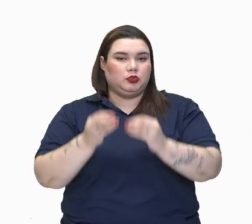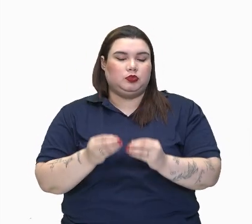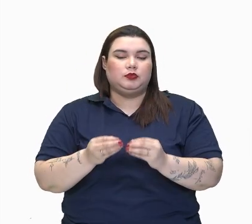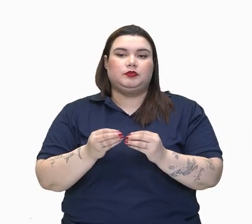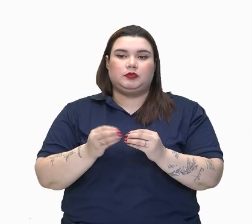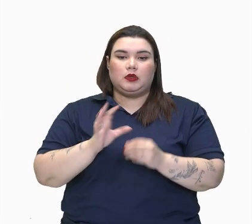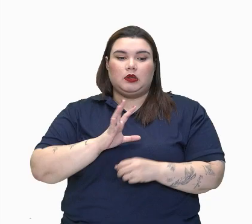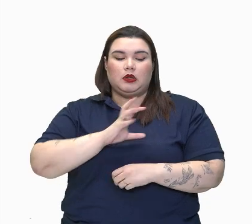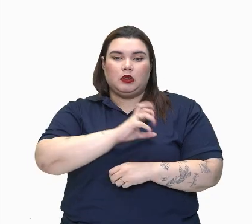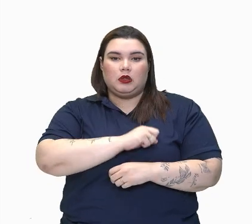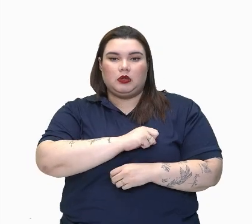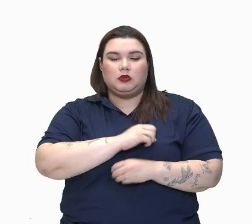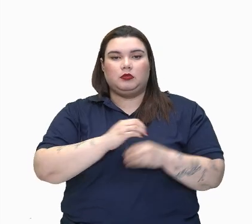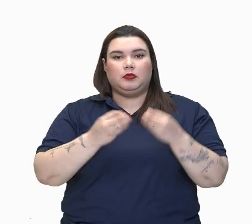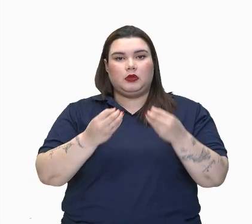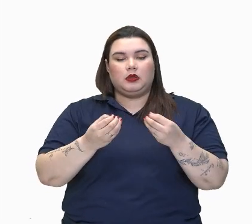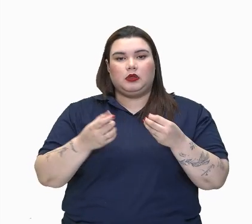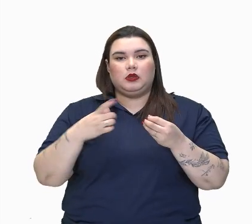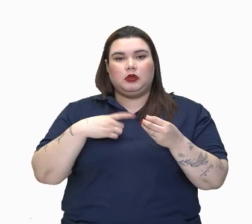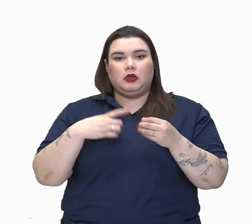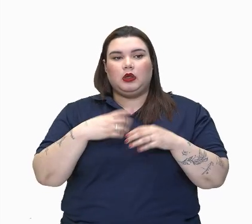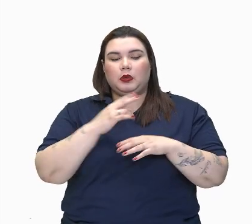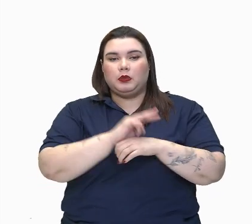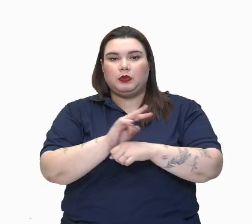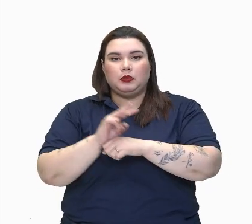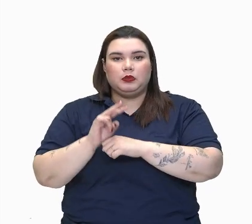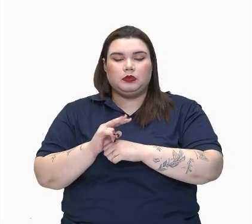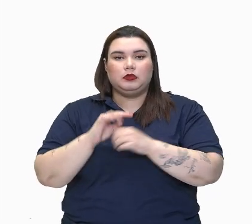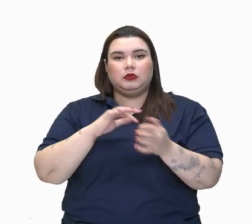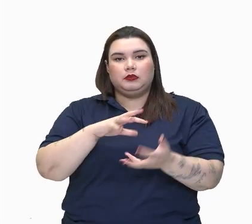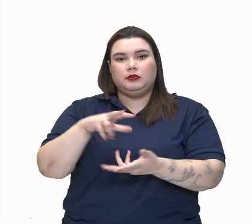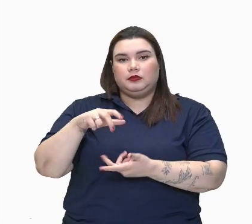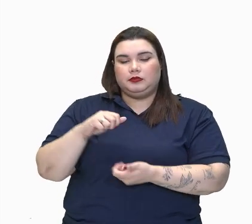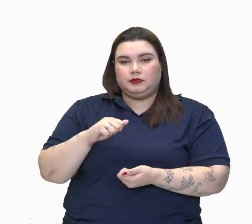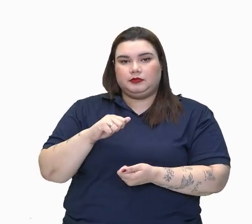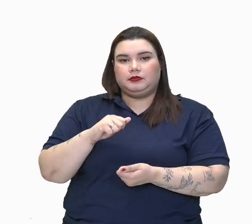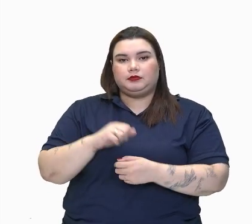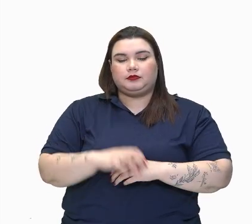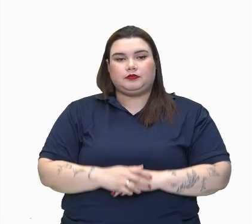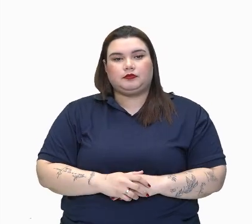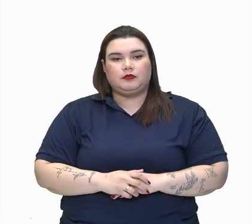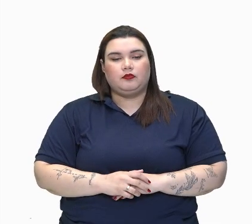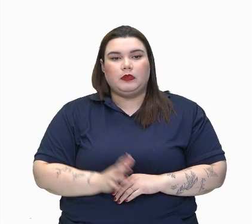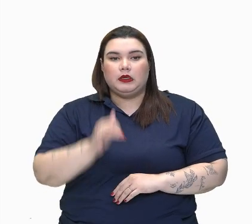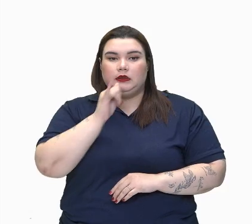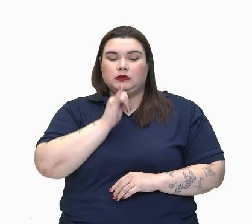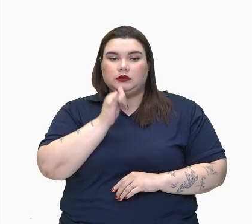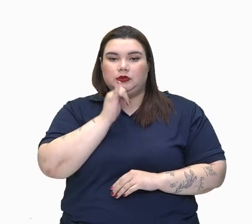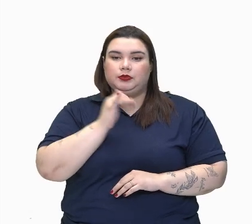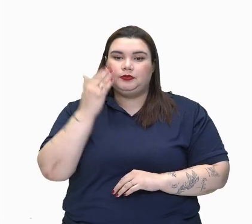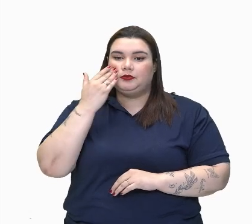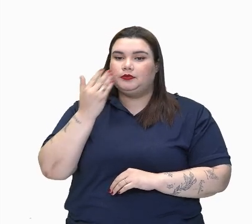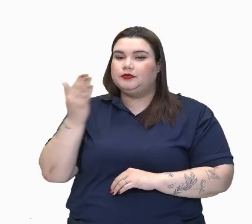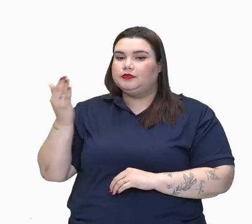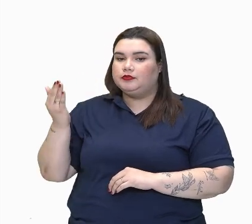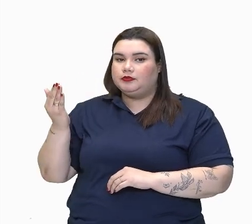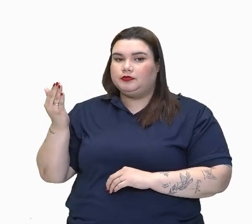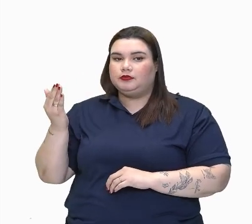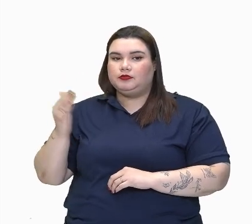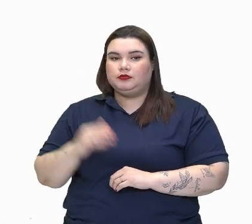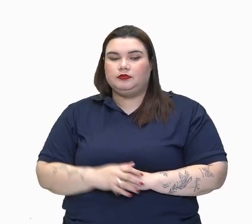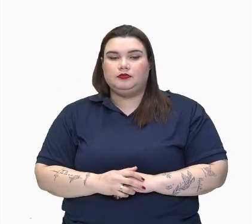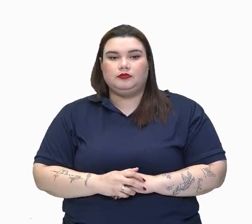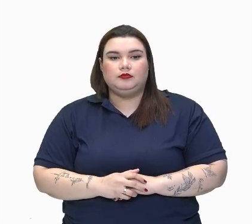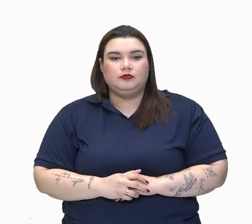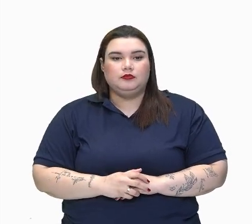para poder depositar o seu amor sobre a sua criação. Vamos ver alguns exemplos de religiões monoteístas?